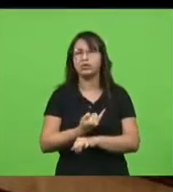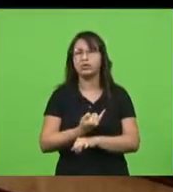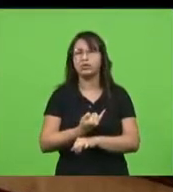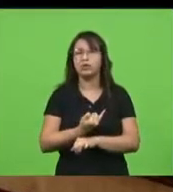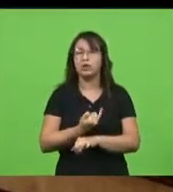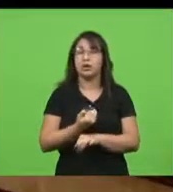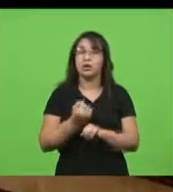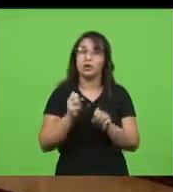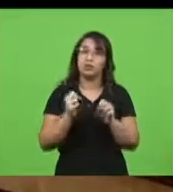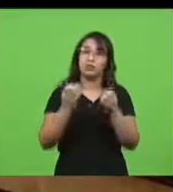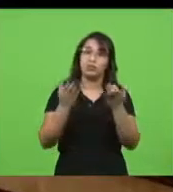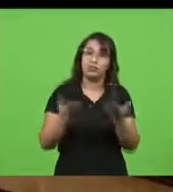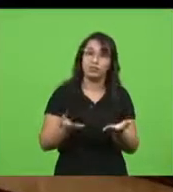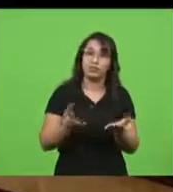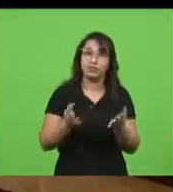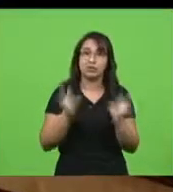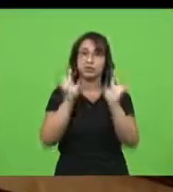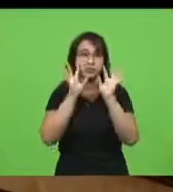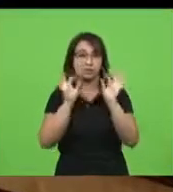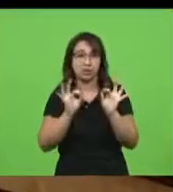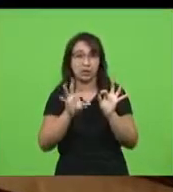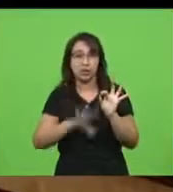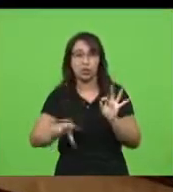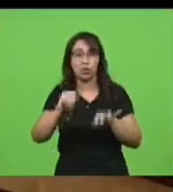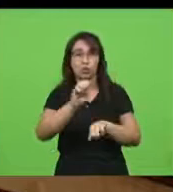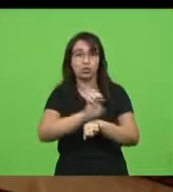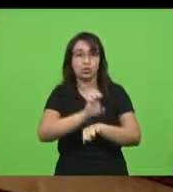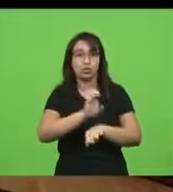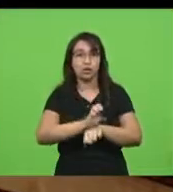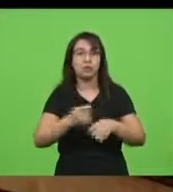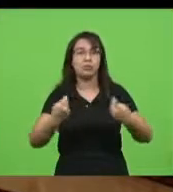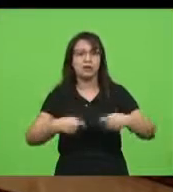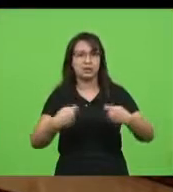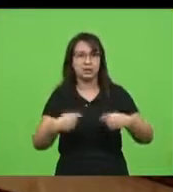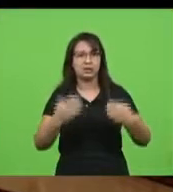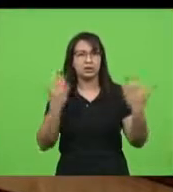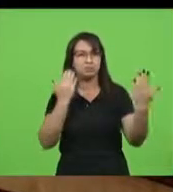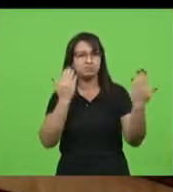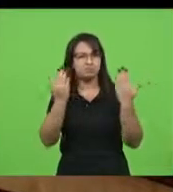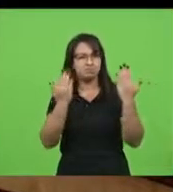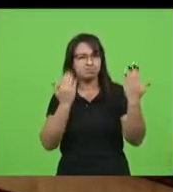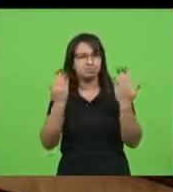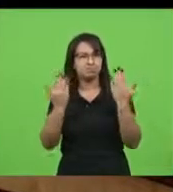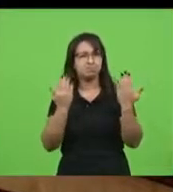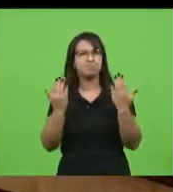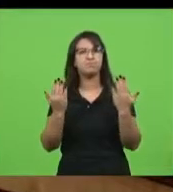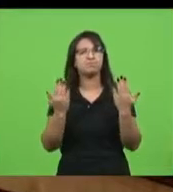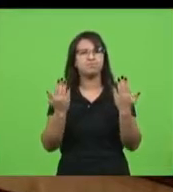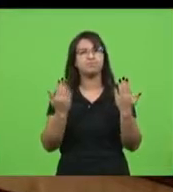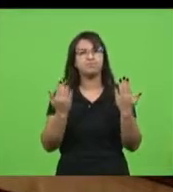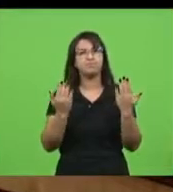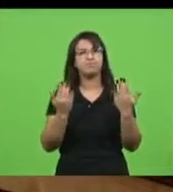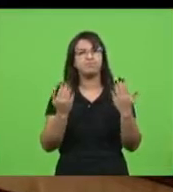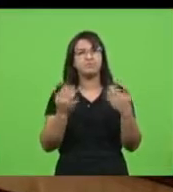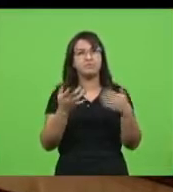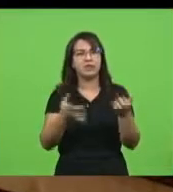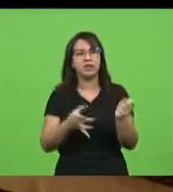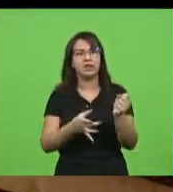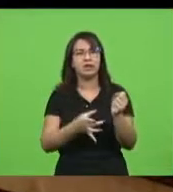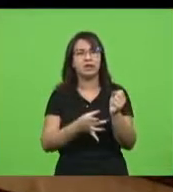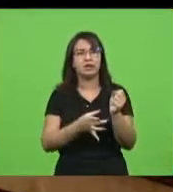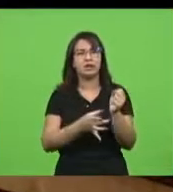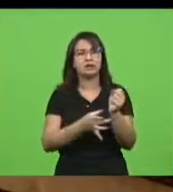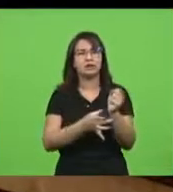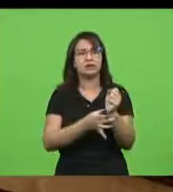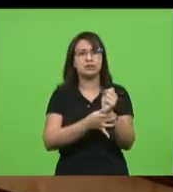tenha de todo o Estado, para que a gente possa ter um comparativo do real trabalho da Secretaria de Segurança, da